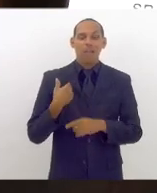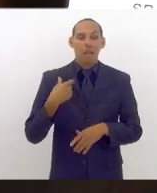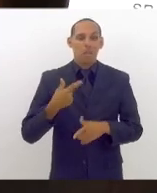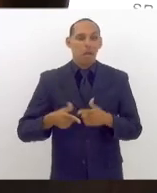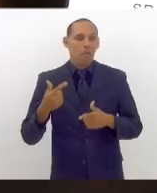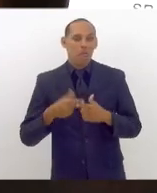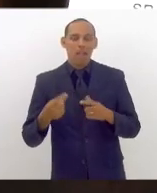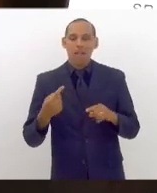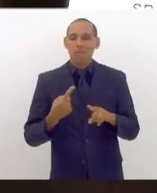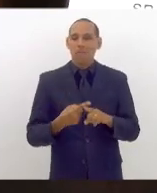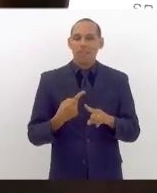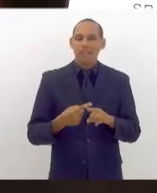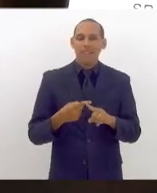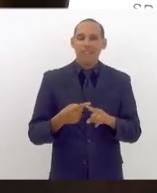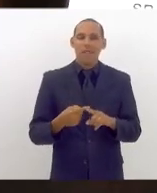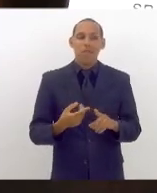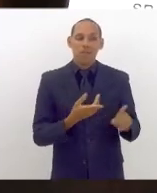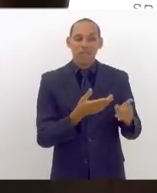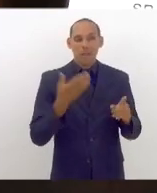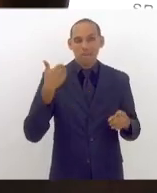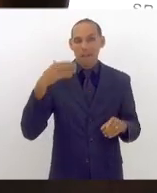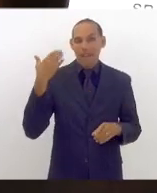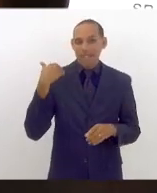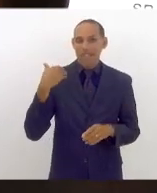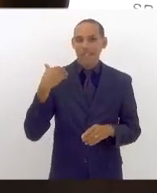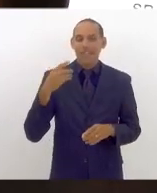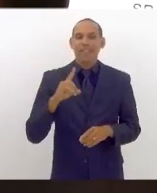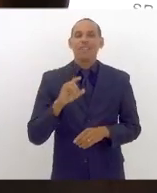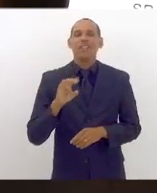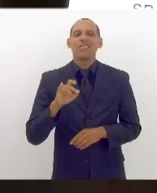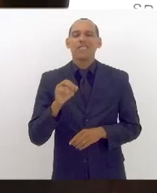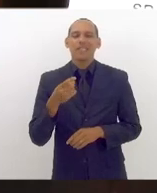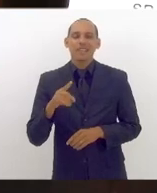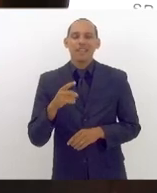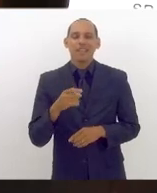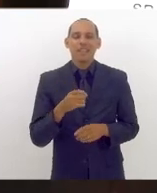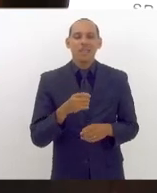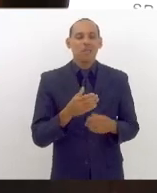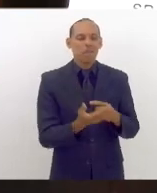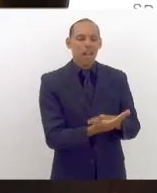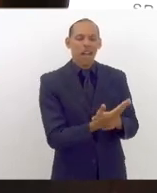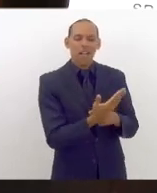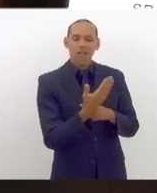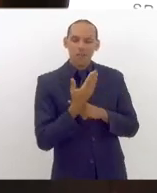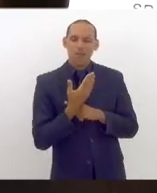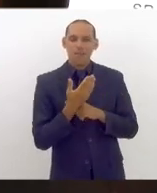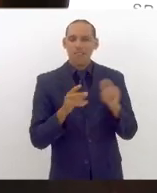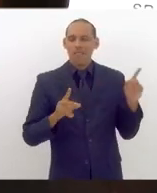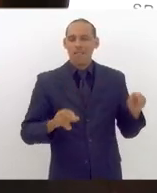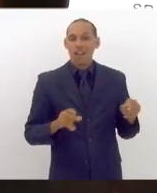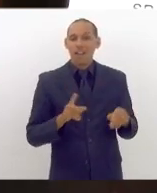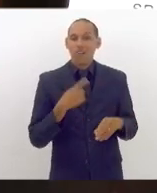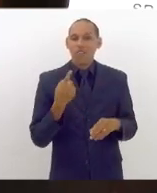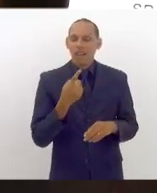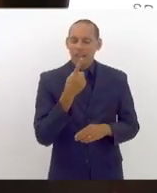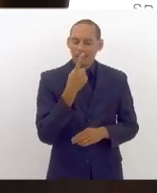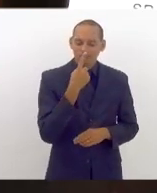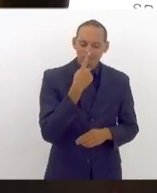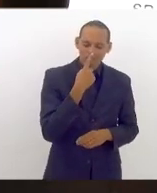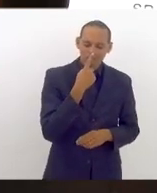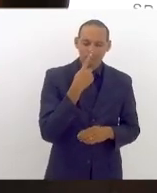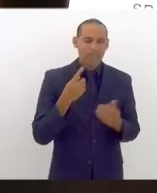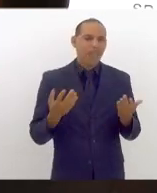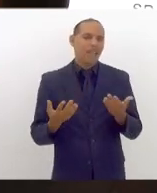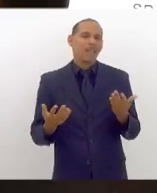meter numa roubada absurda de novo como tinha metido na divisão ele foi muito meu parceiro a gente criou uma afinidade muito